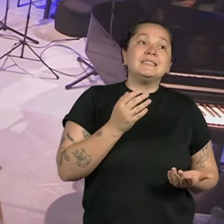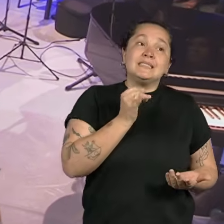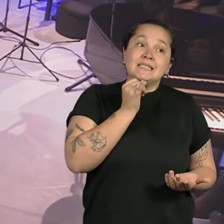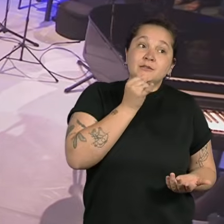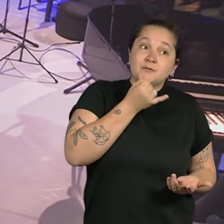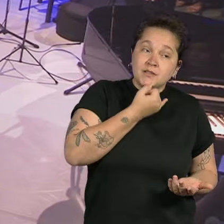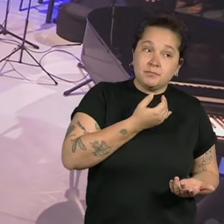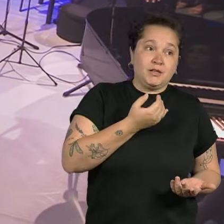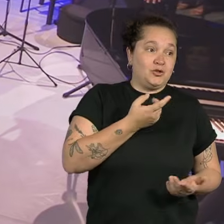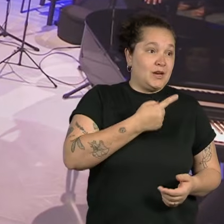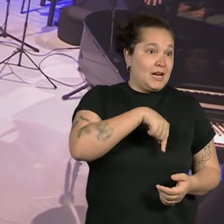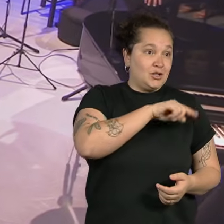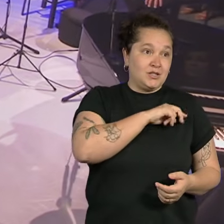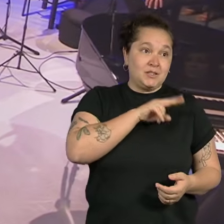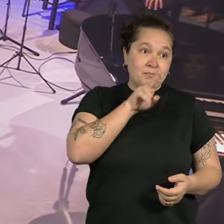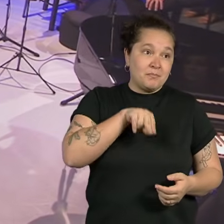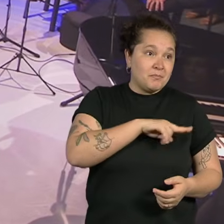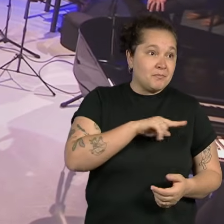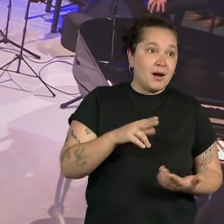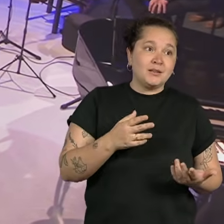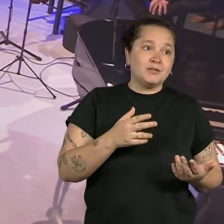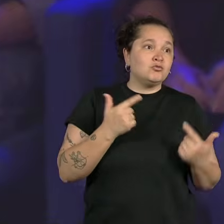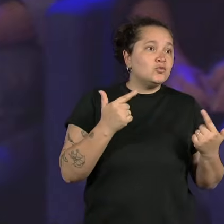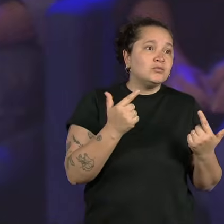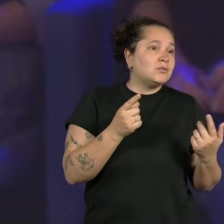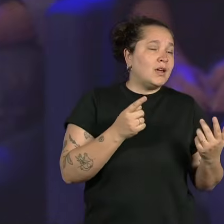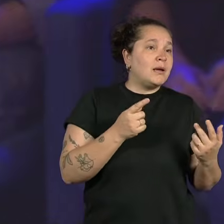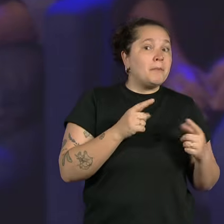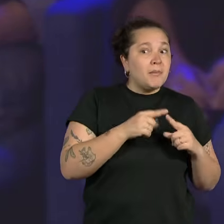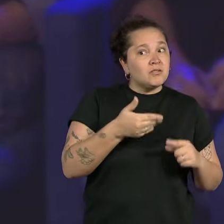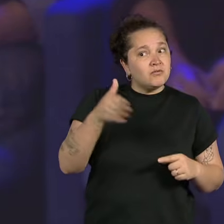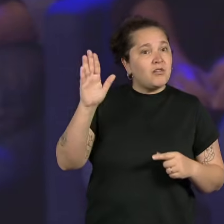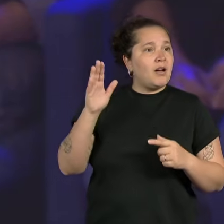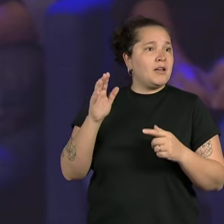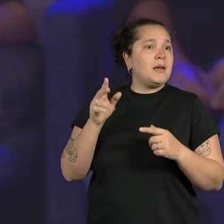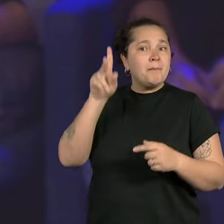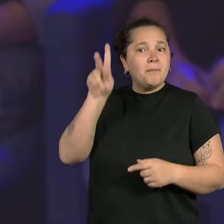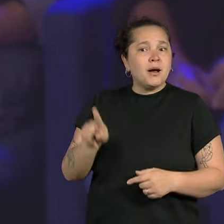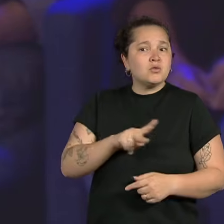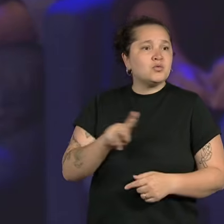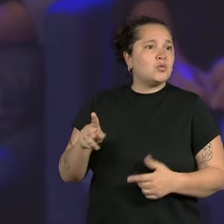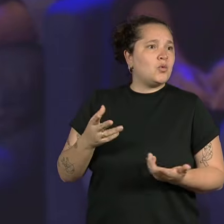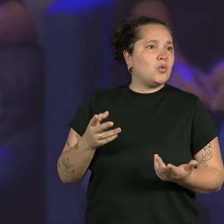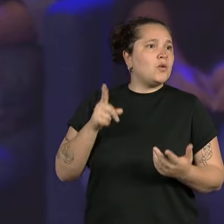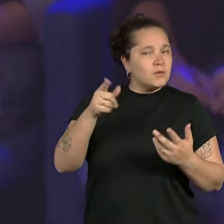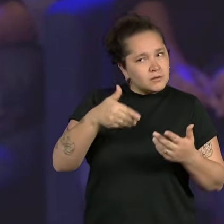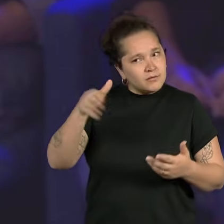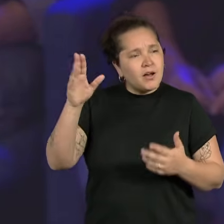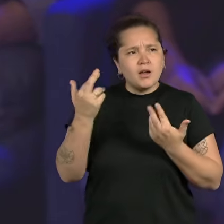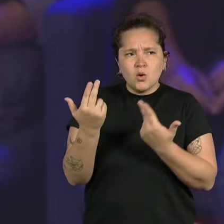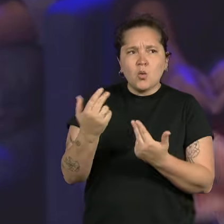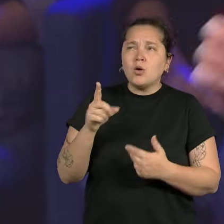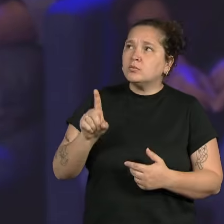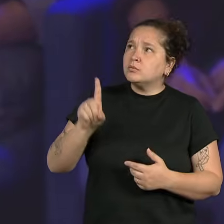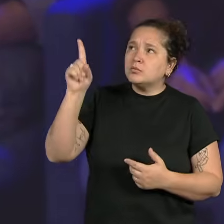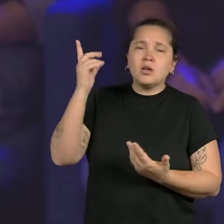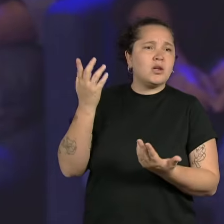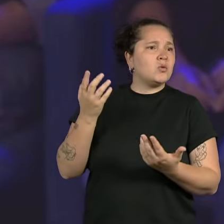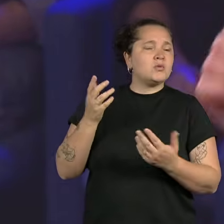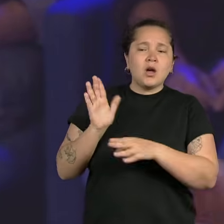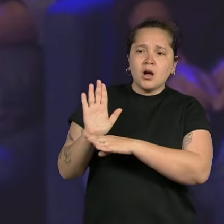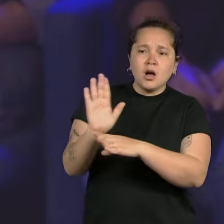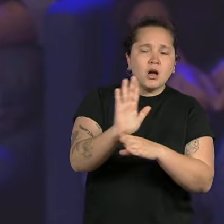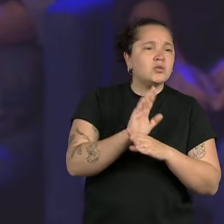gente ainda não tem esse caminho, mas você pode ser pastor de uma igreja evangélica e você vai servir a Deus, vai servir o povo, vai